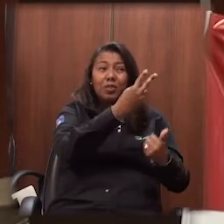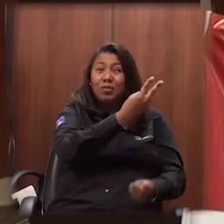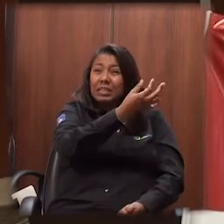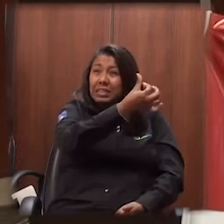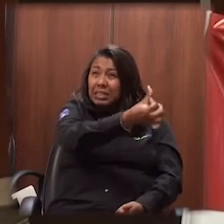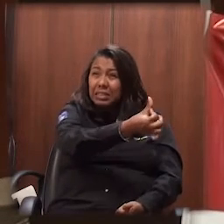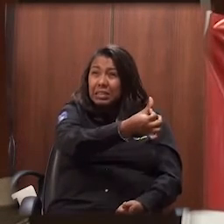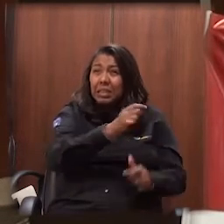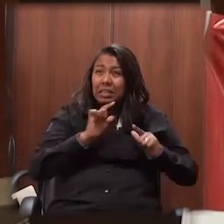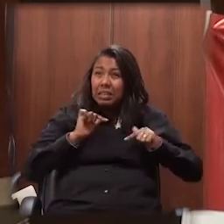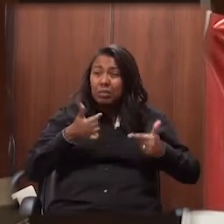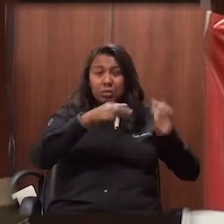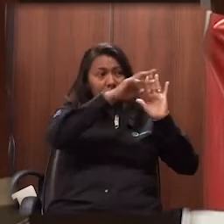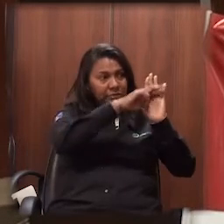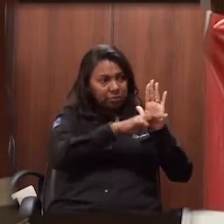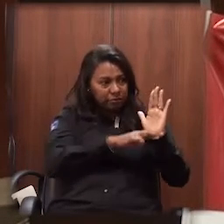26 ações programáticas.